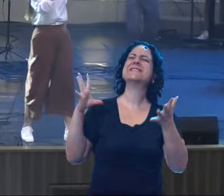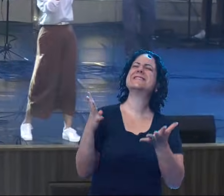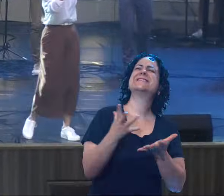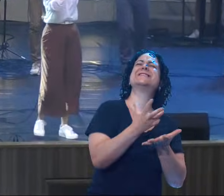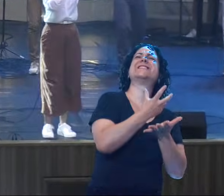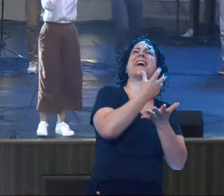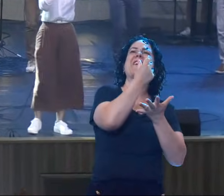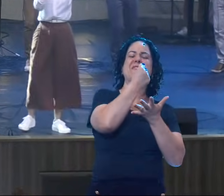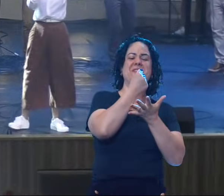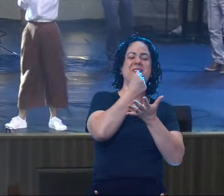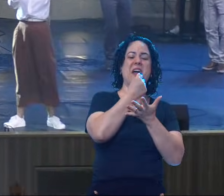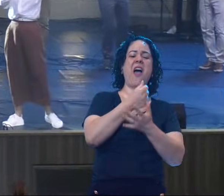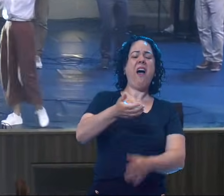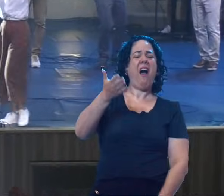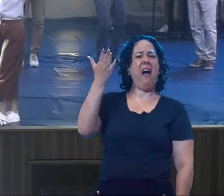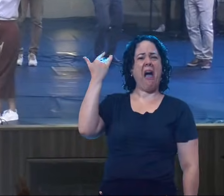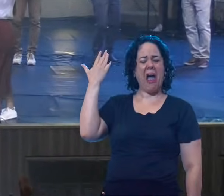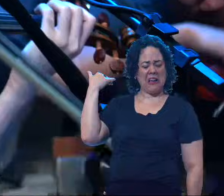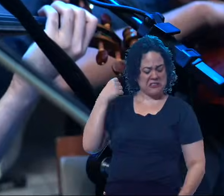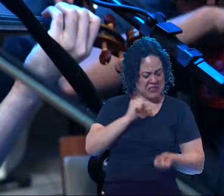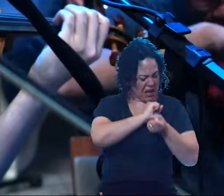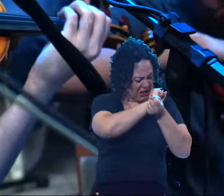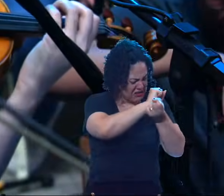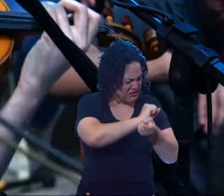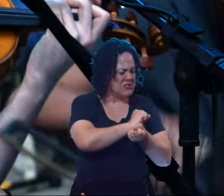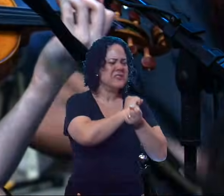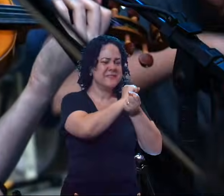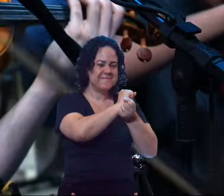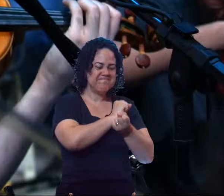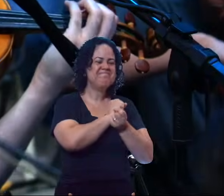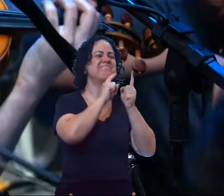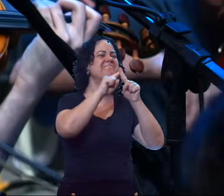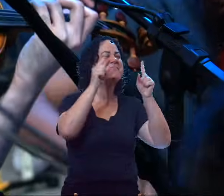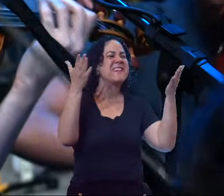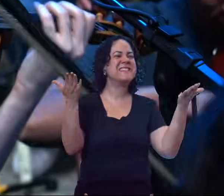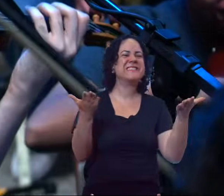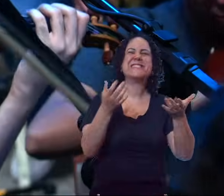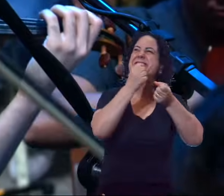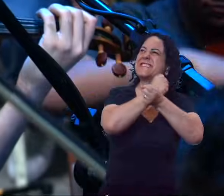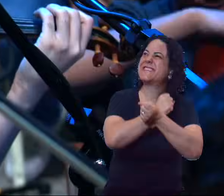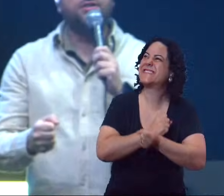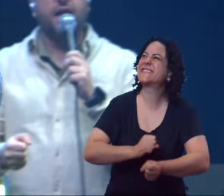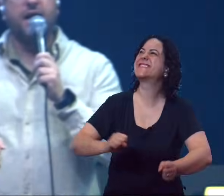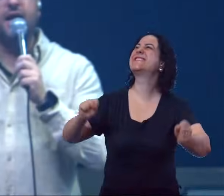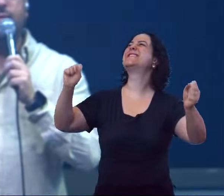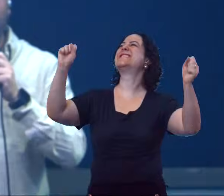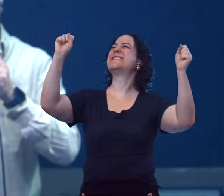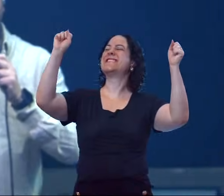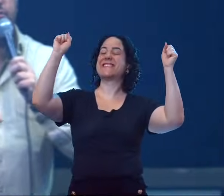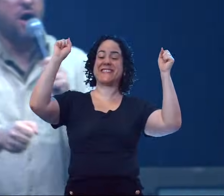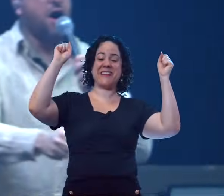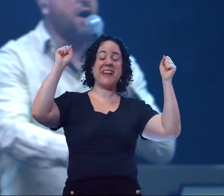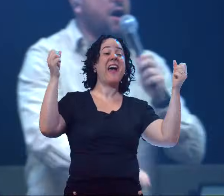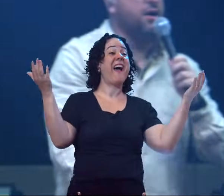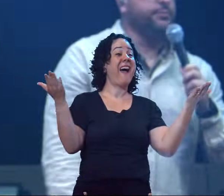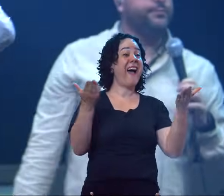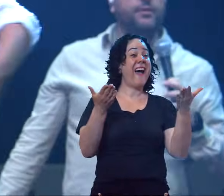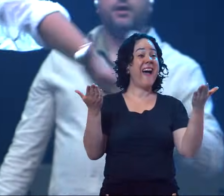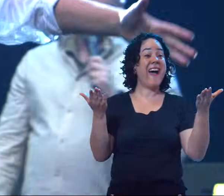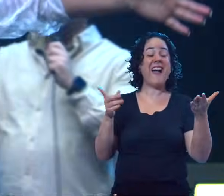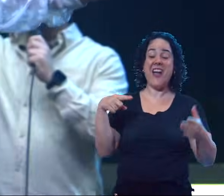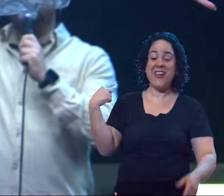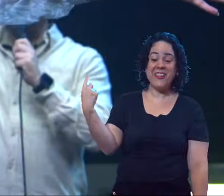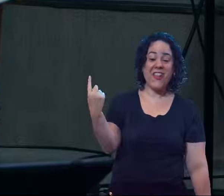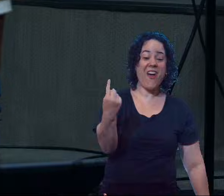nos resgatou. Fomos cativos, mas nos libertou.